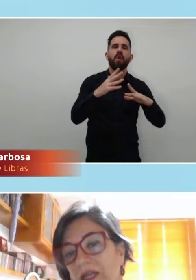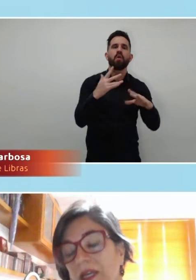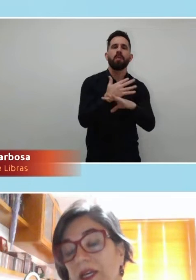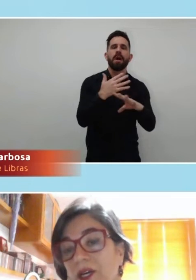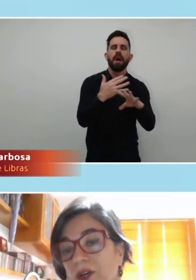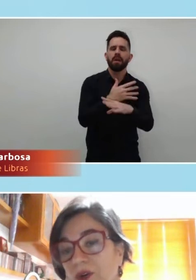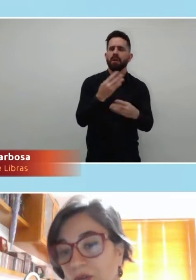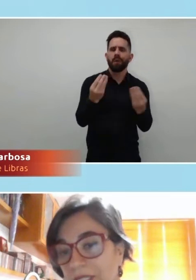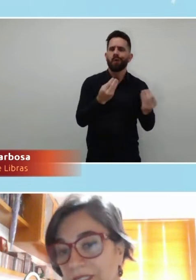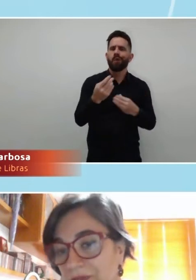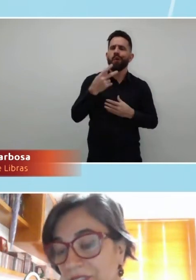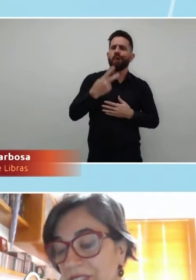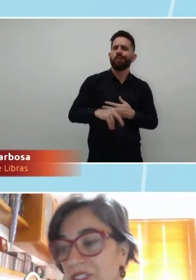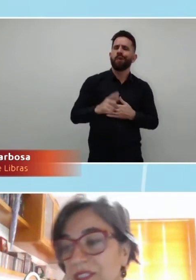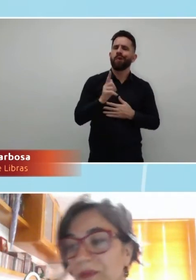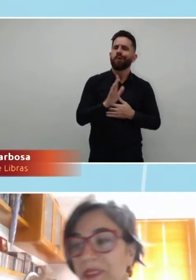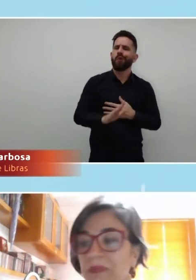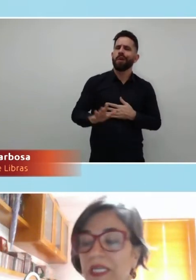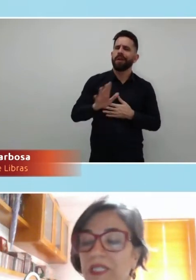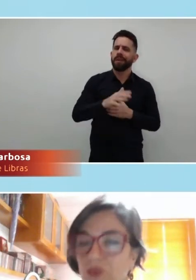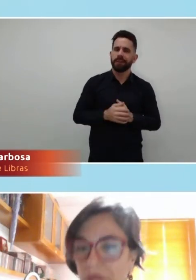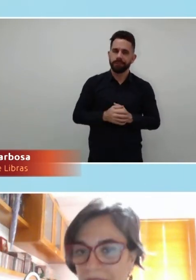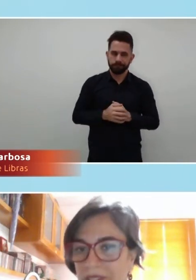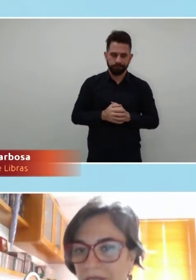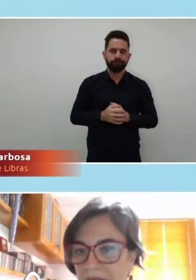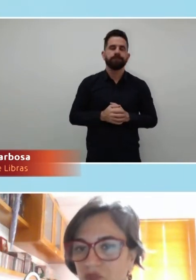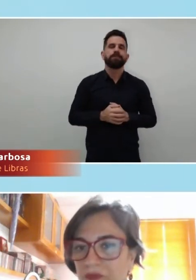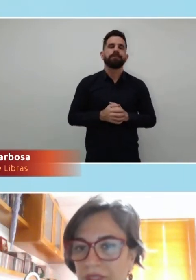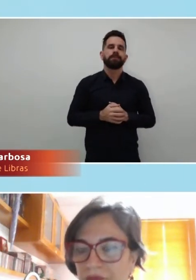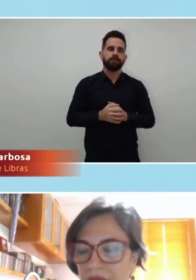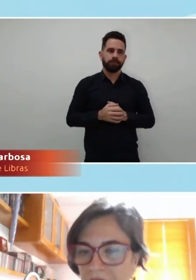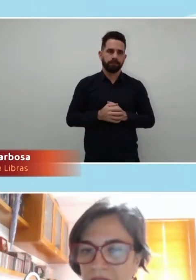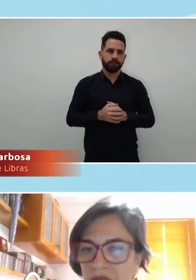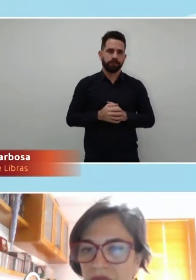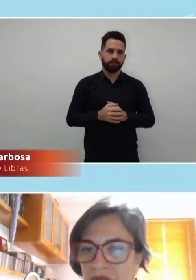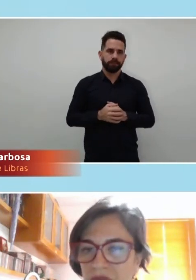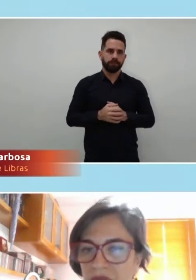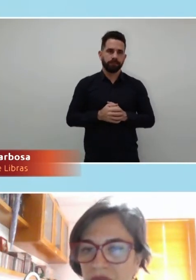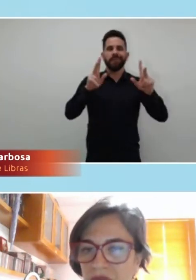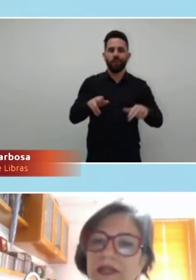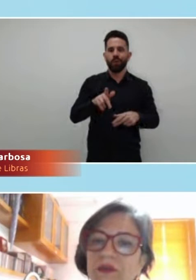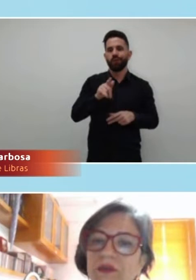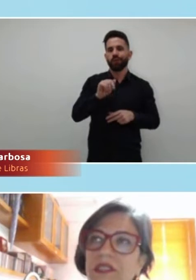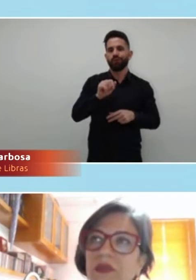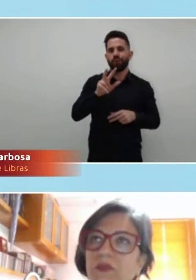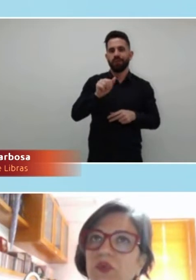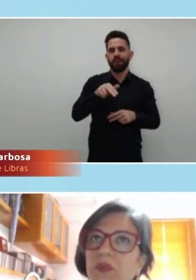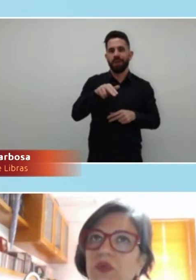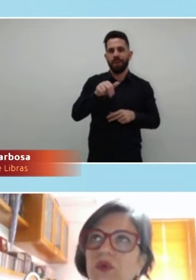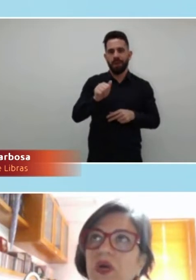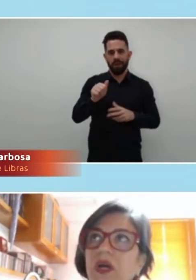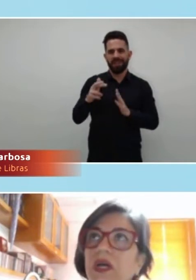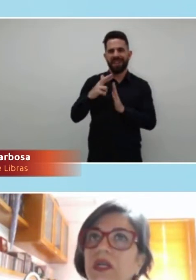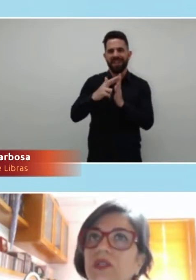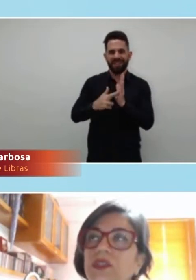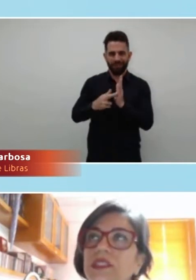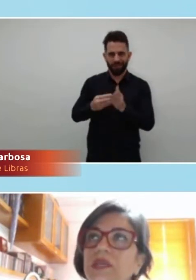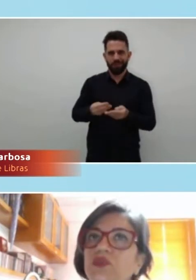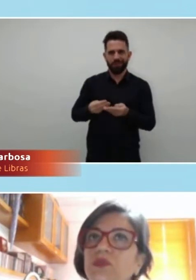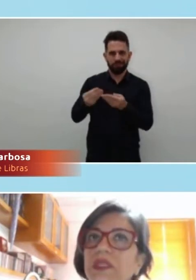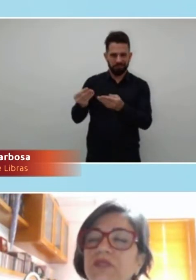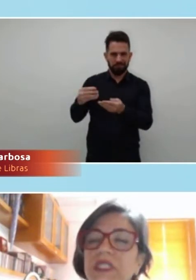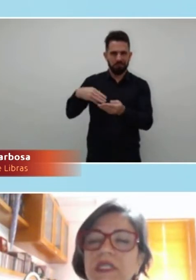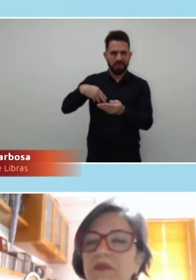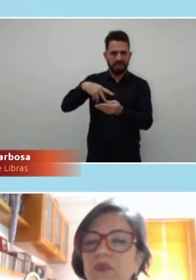capital? Olha, fazendo essa mesma leitura que a Giovana fez no relatório entregue ao Ministério Público, nós temos